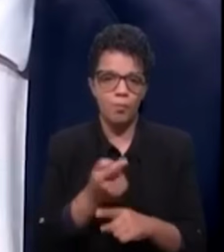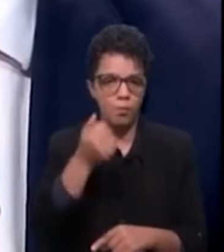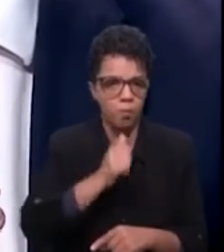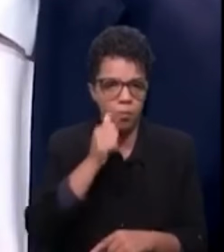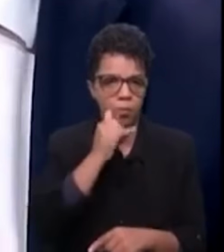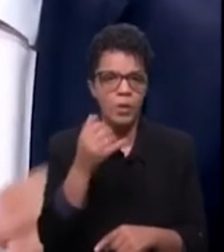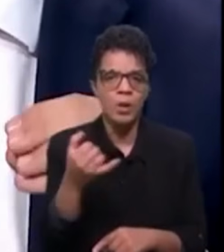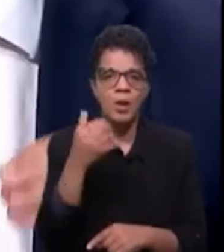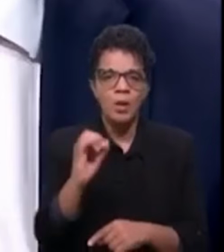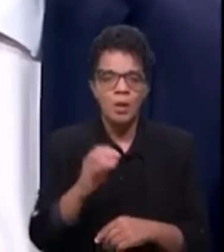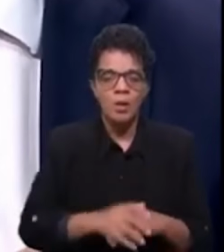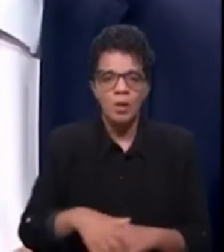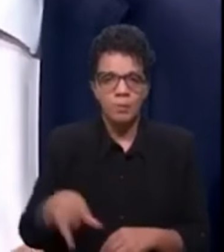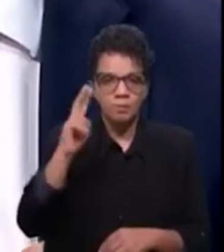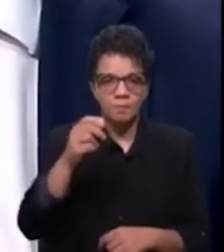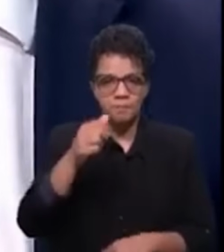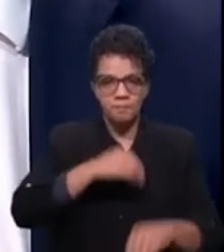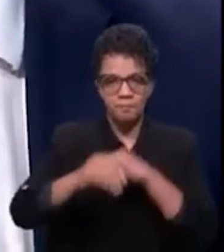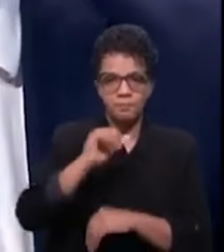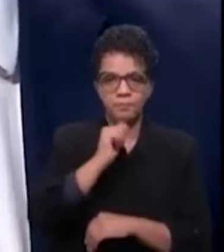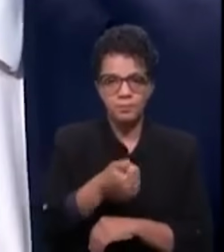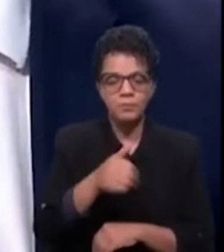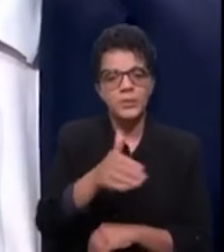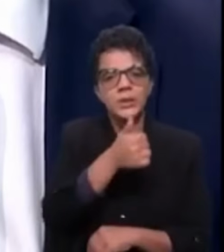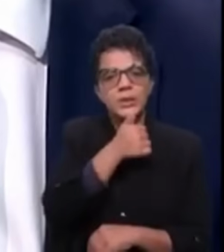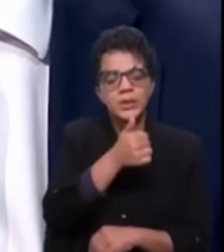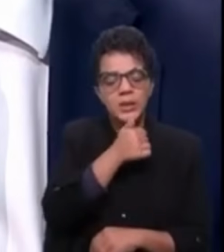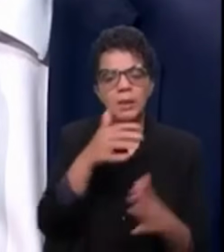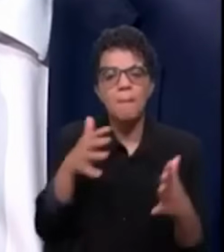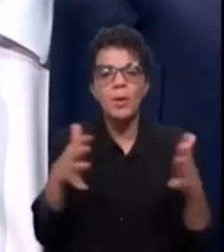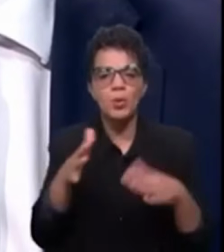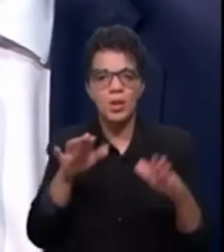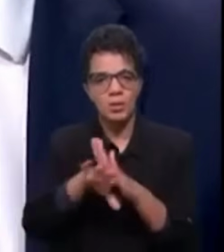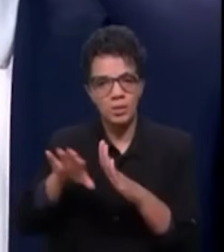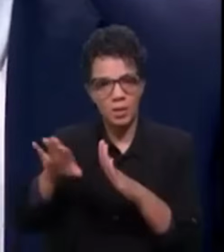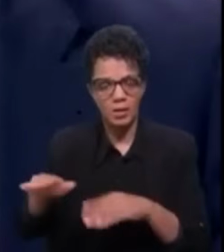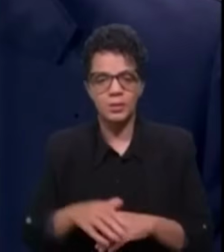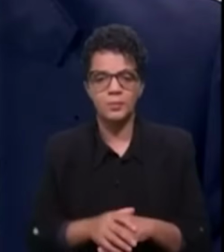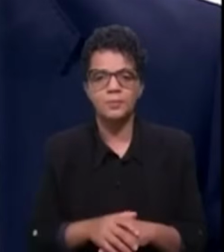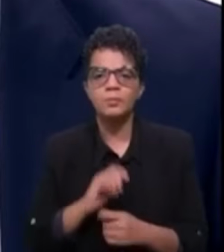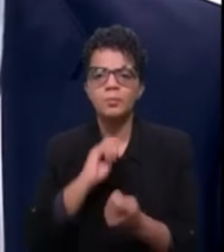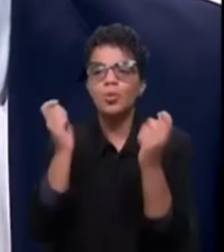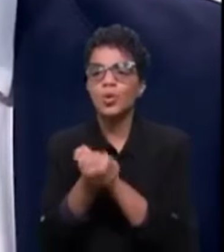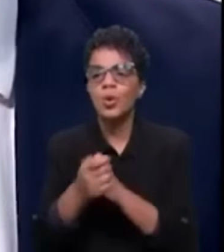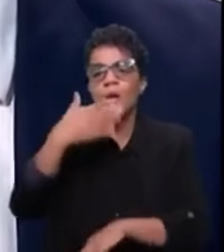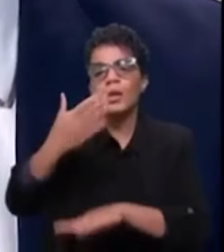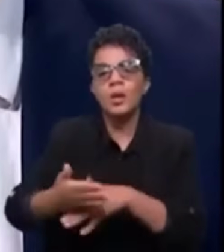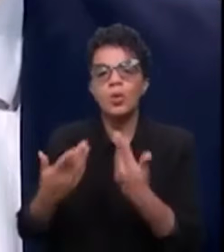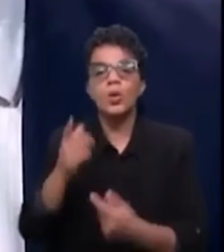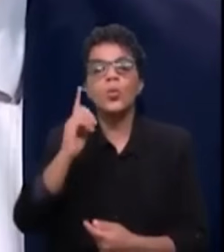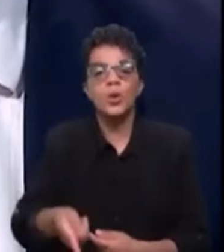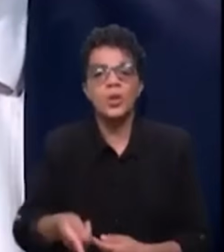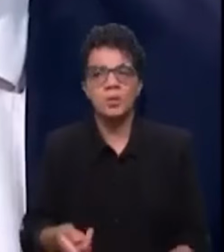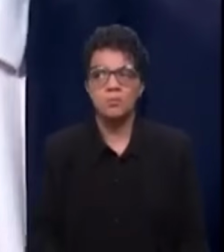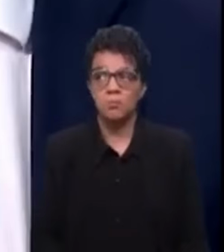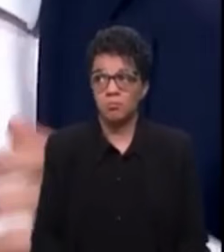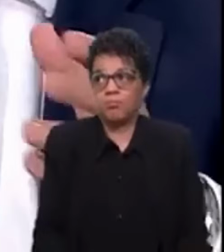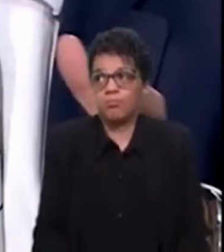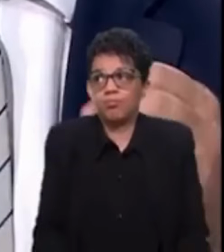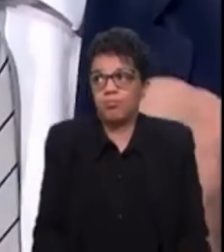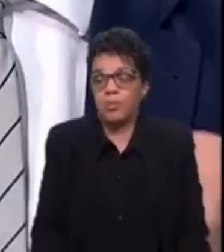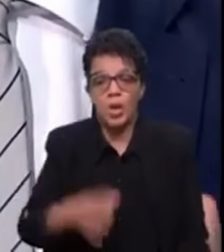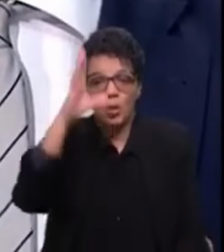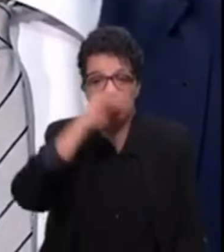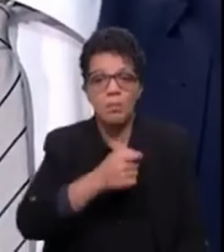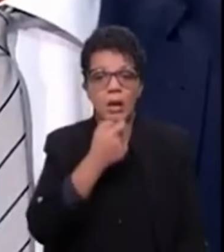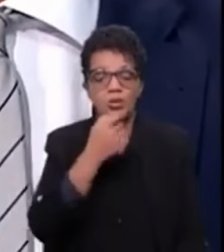2020 o PSD perde as eleições mas decide fazer uma maioria de direita O que é que mudou até agora ninguém ninguém sabe só mudou